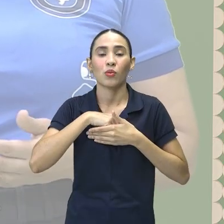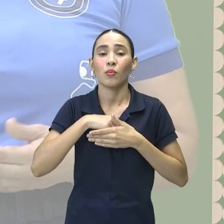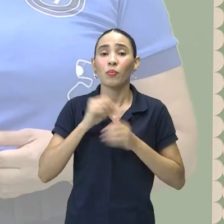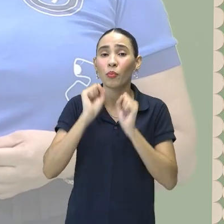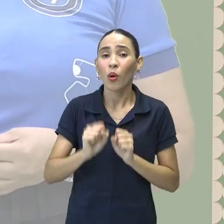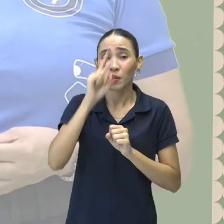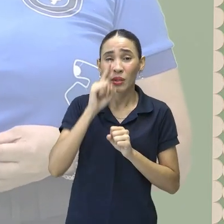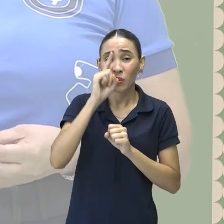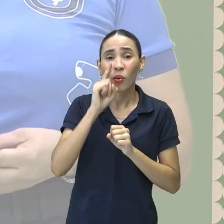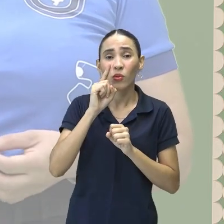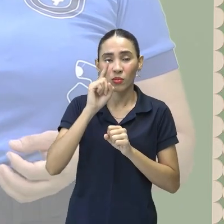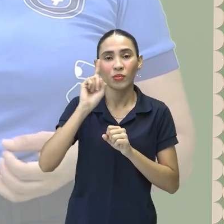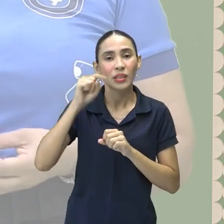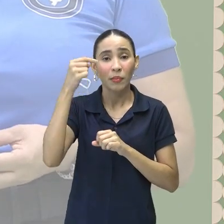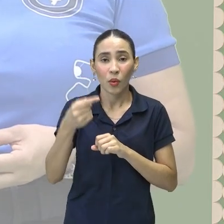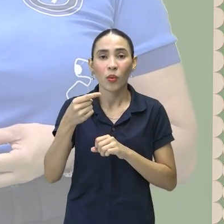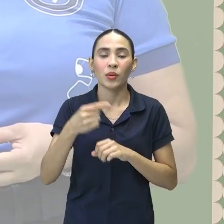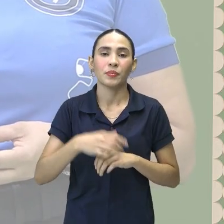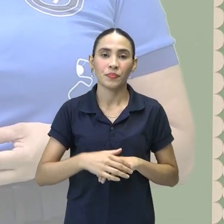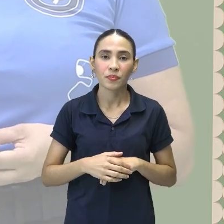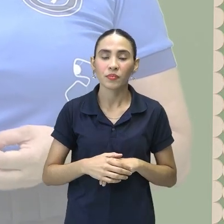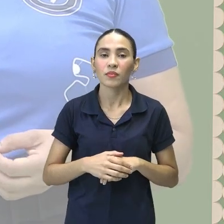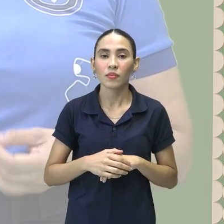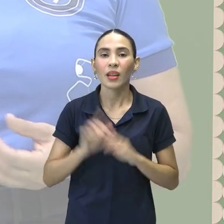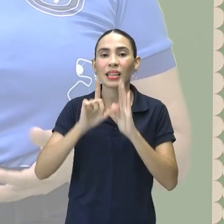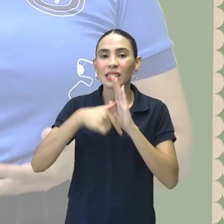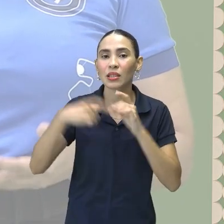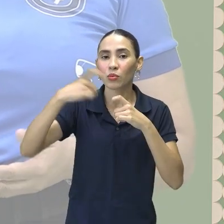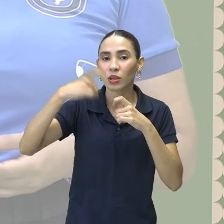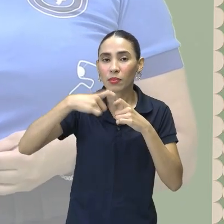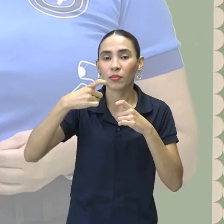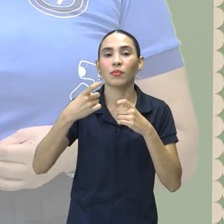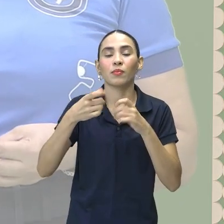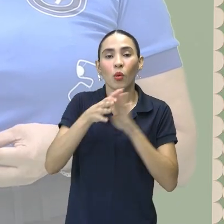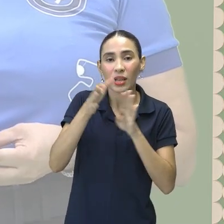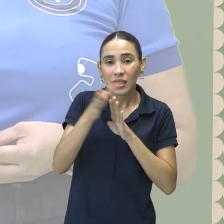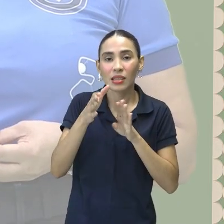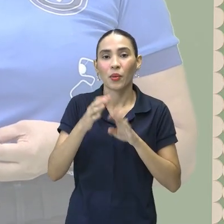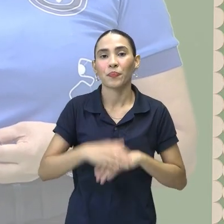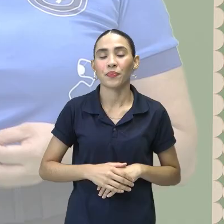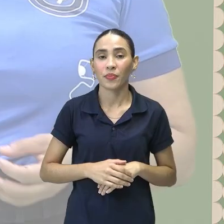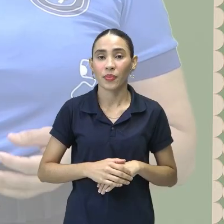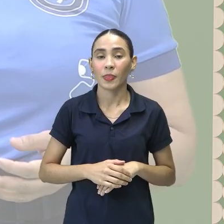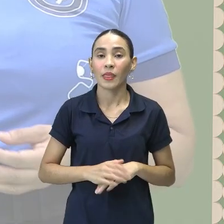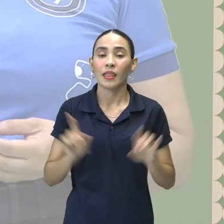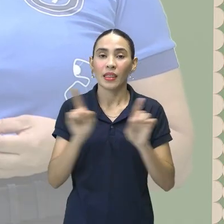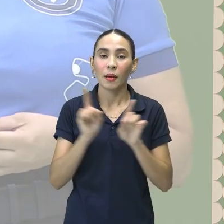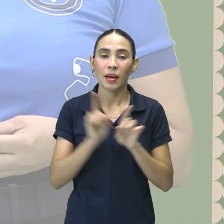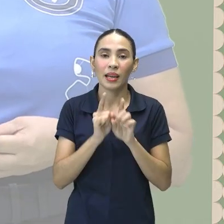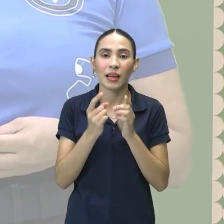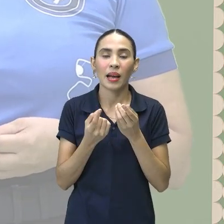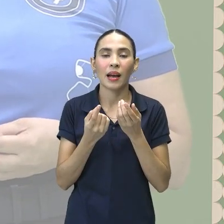maior posteriormente, né, postergando aí um tratamento mais adequado. E também trago